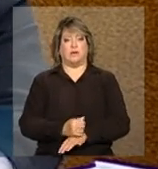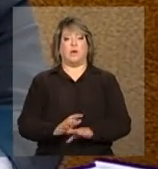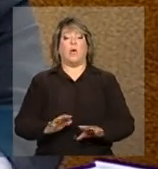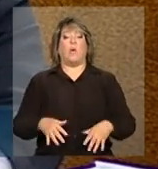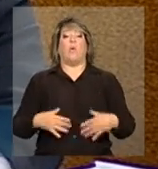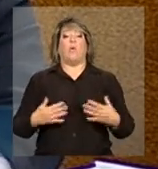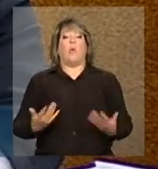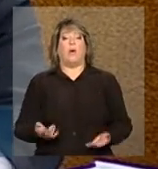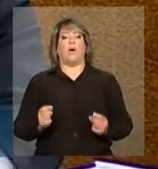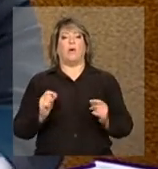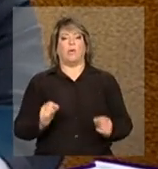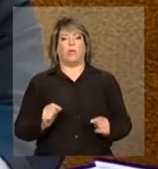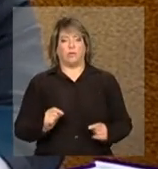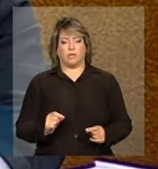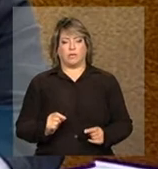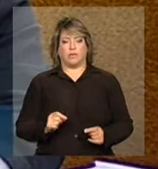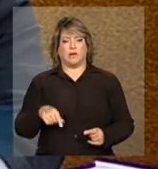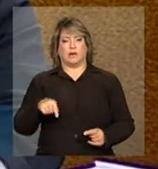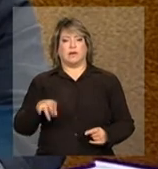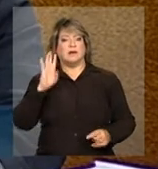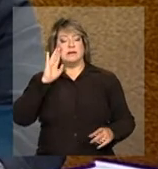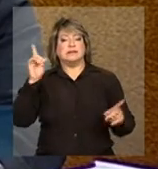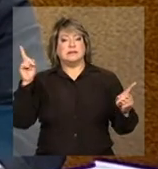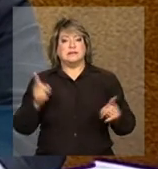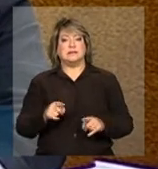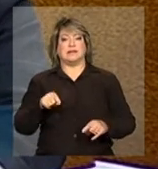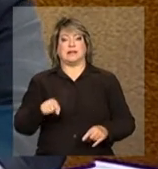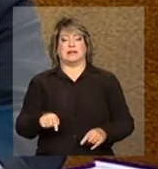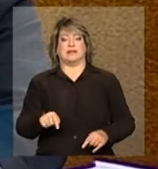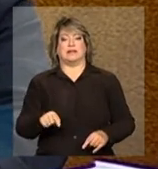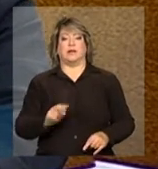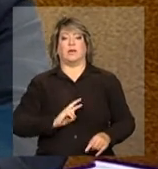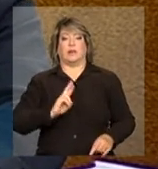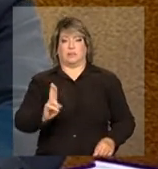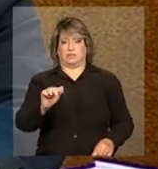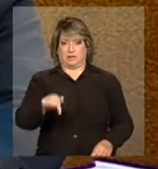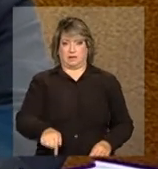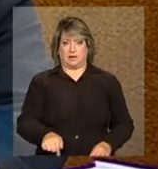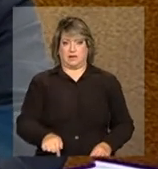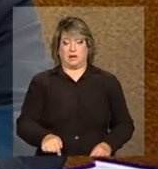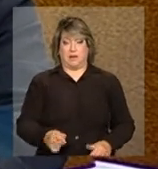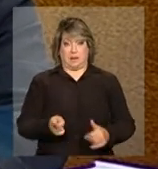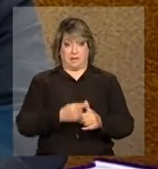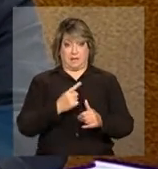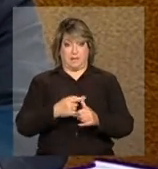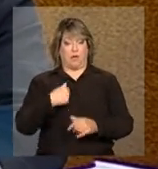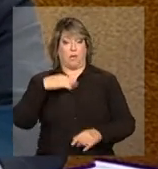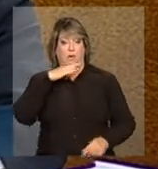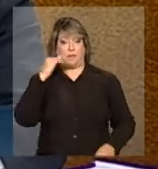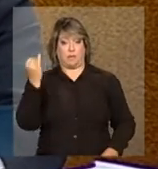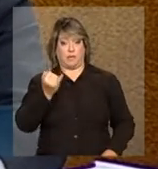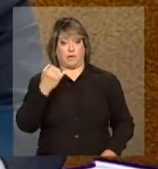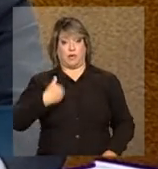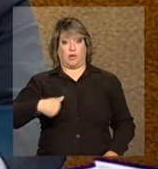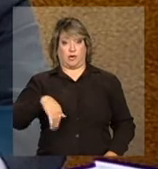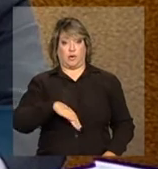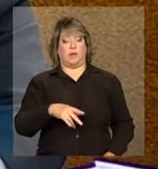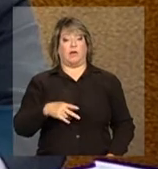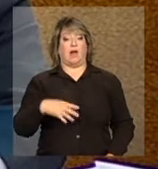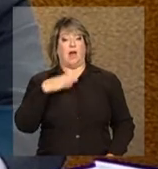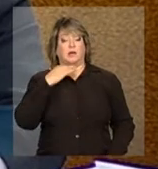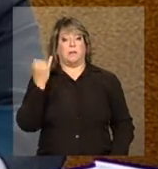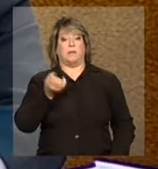síntese? Qual foi a síntese dessa reação? Em primeiro lugar, acho que vale a pena a gente destacar os 5 pactos